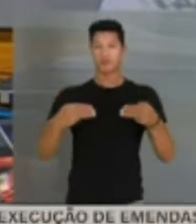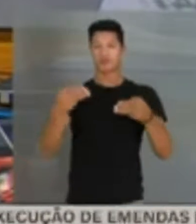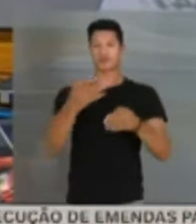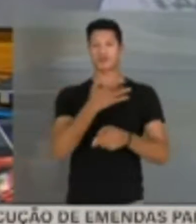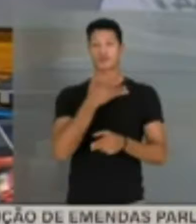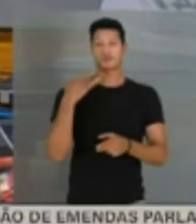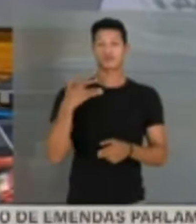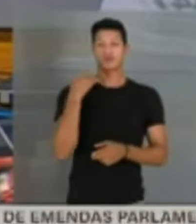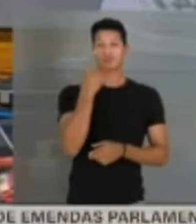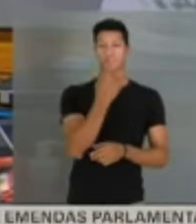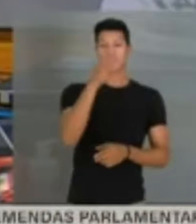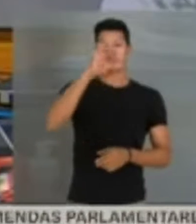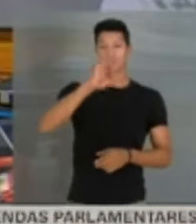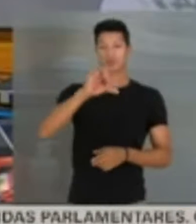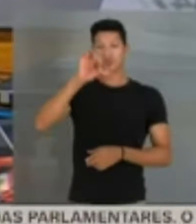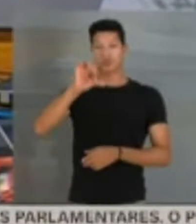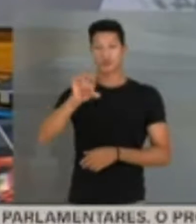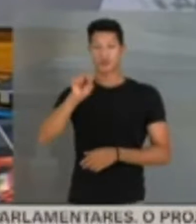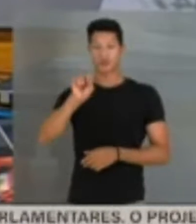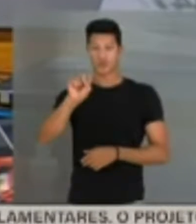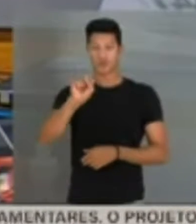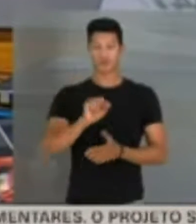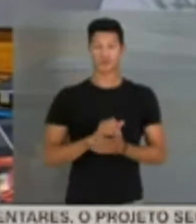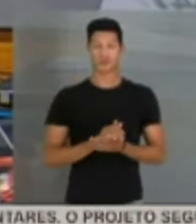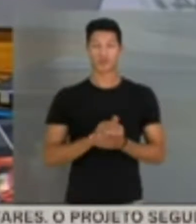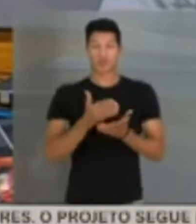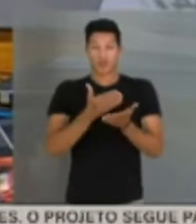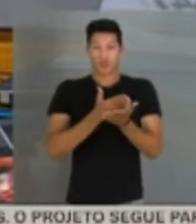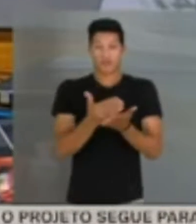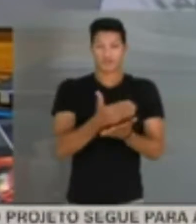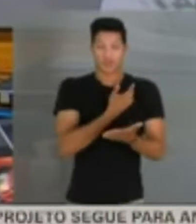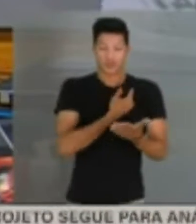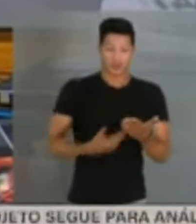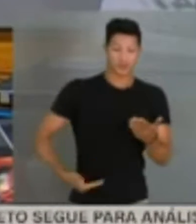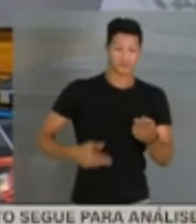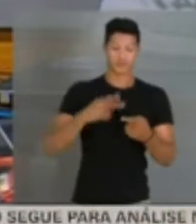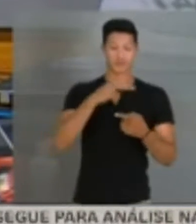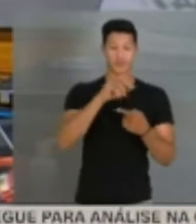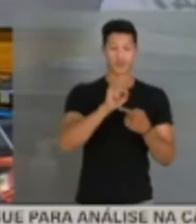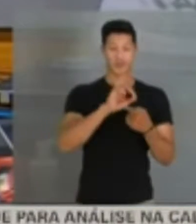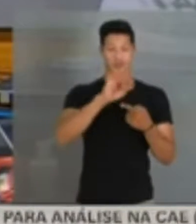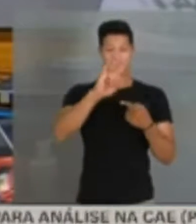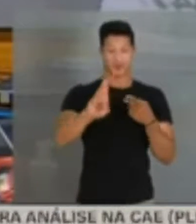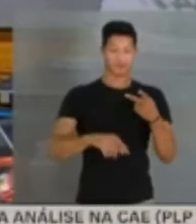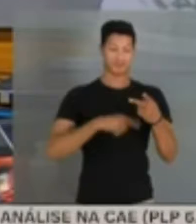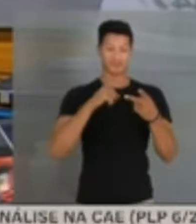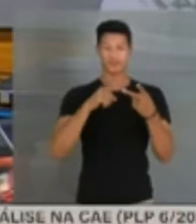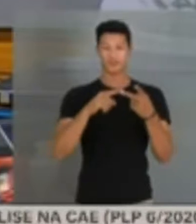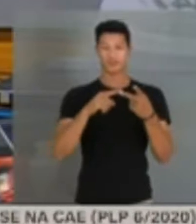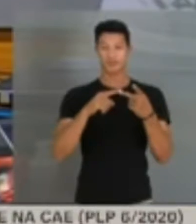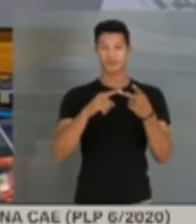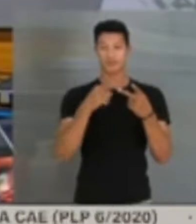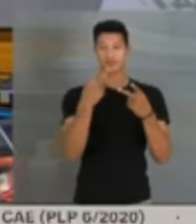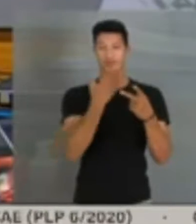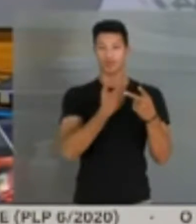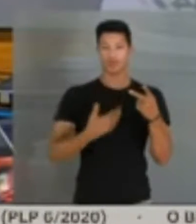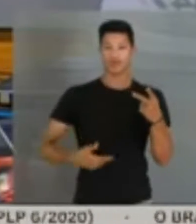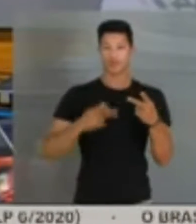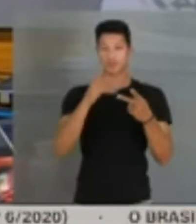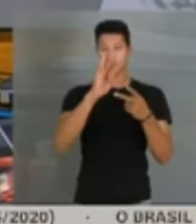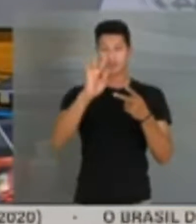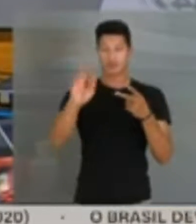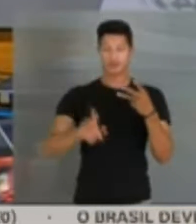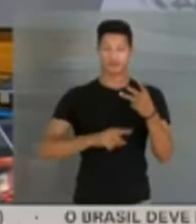Saúde desde 1998. Passou pelos governos do PSDB, os dois governos